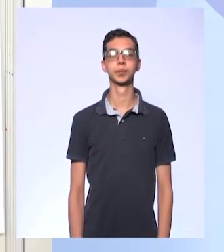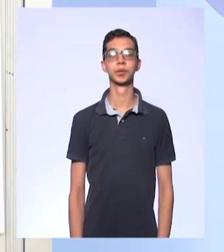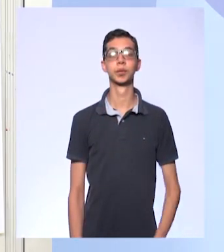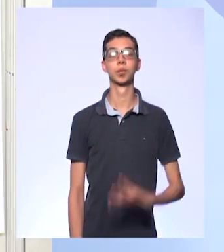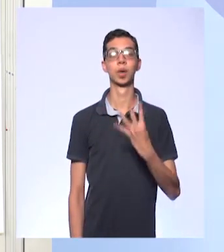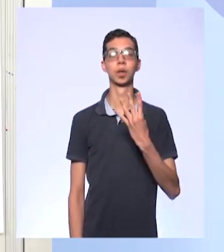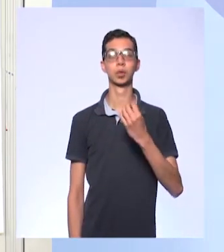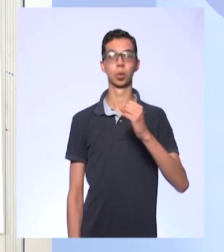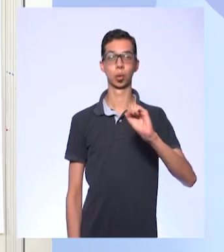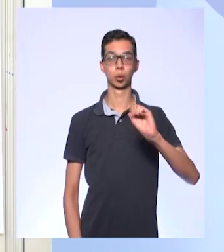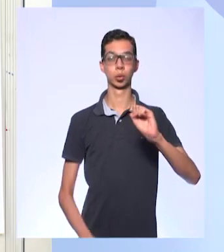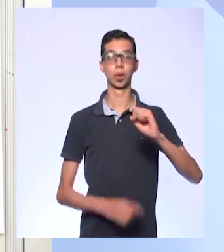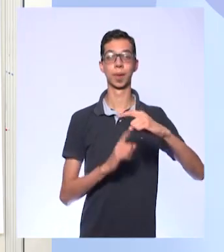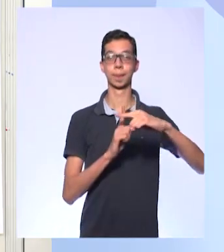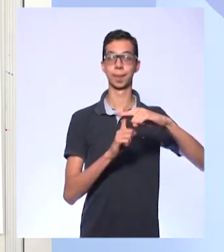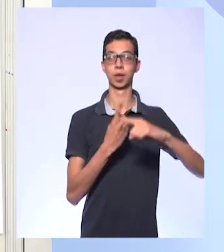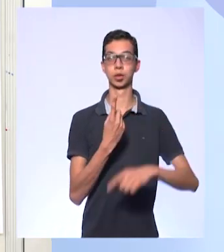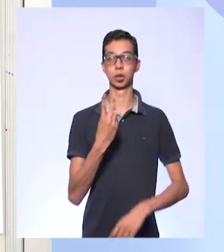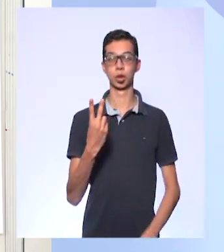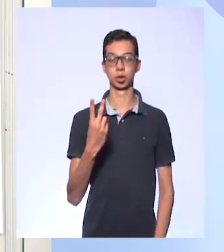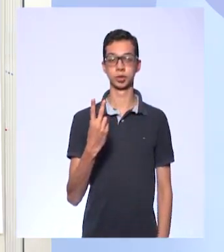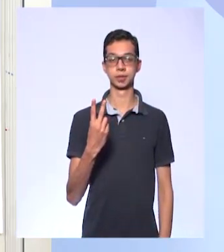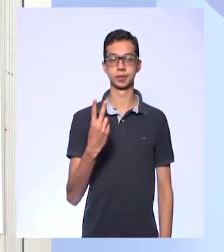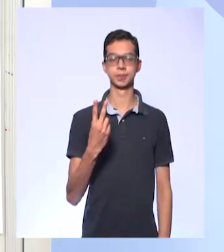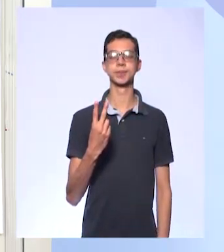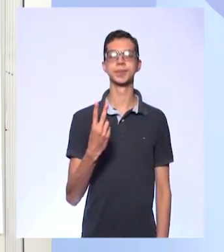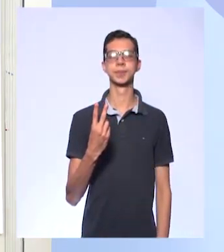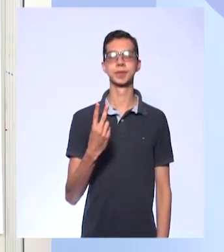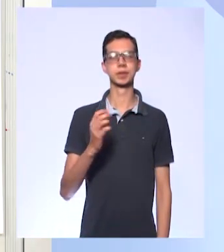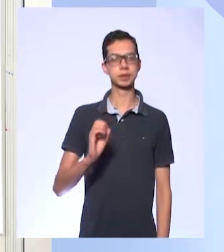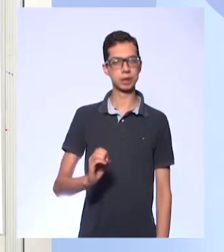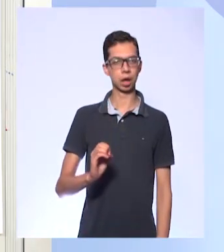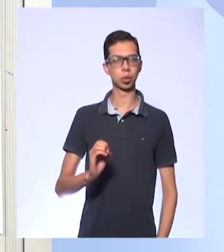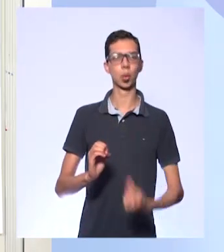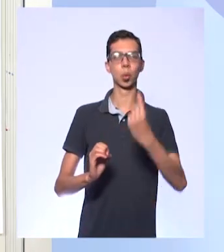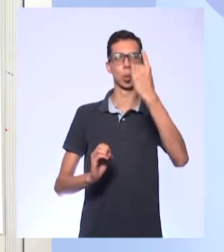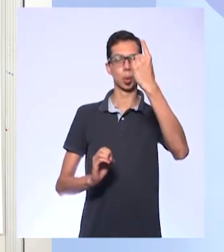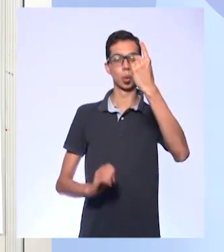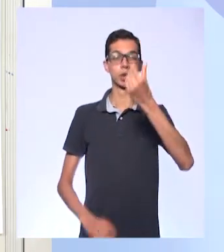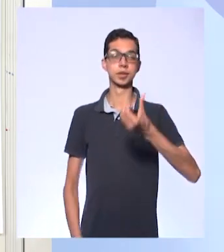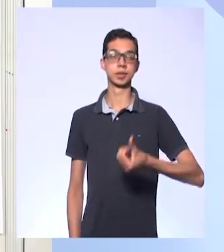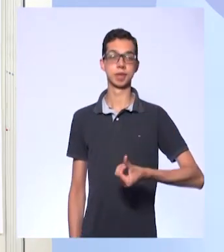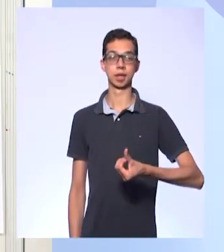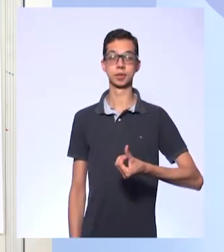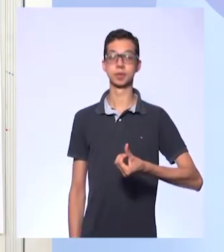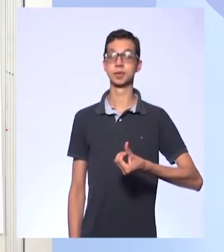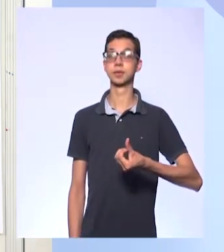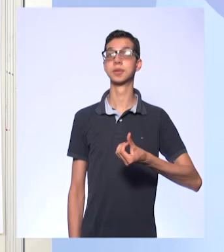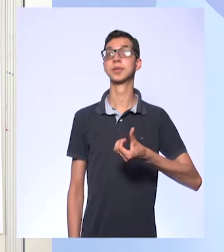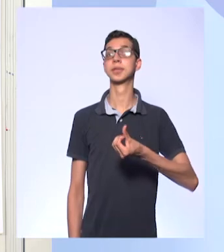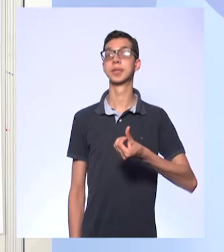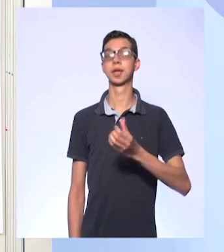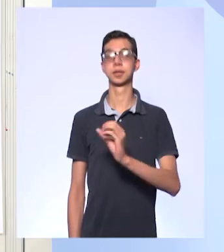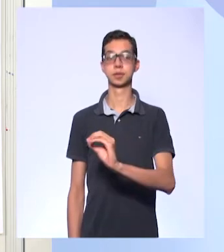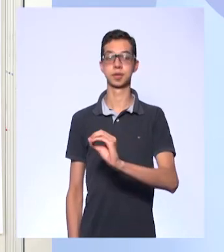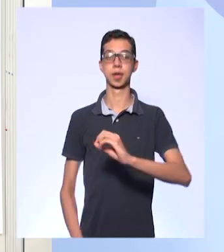12. Vai dar 0, sobe 1, 6. 60, com Mais 40. 100.